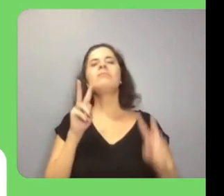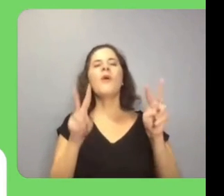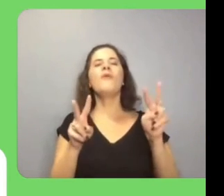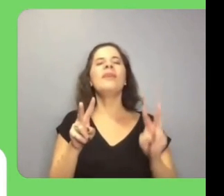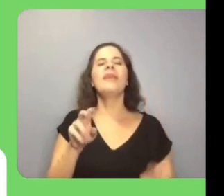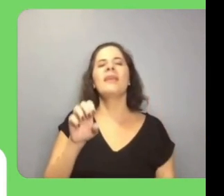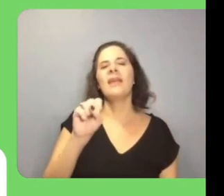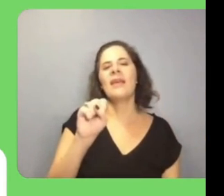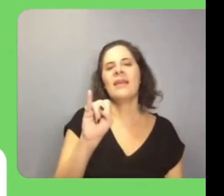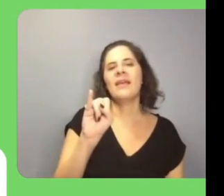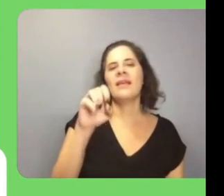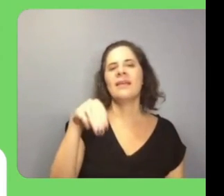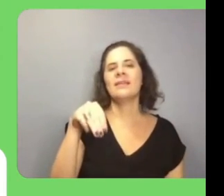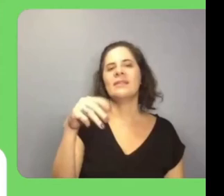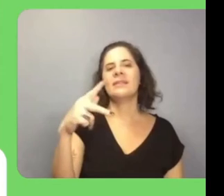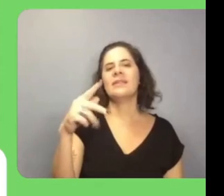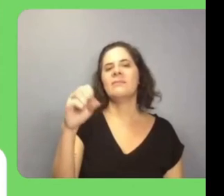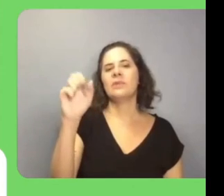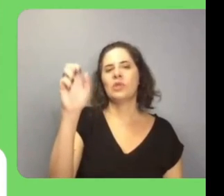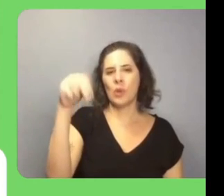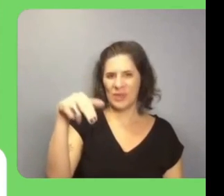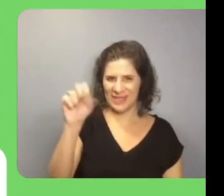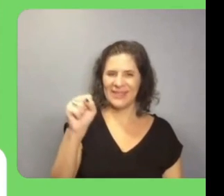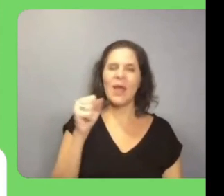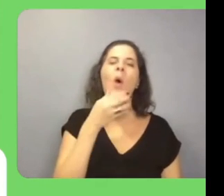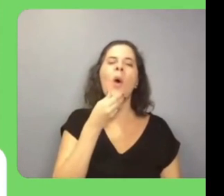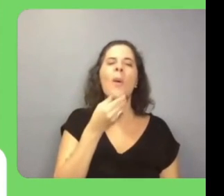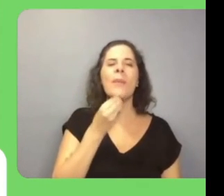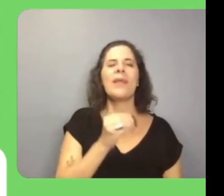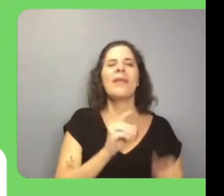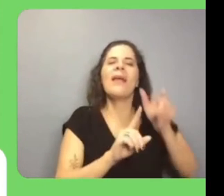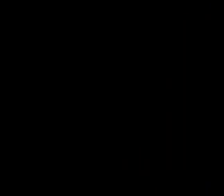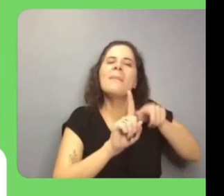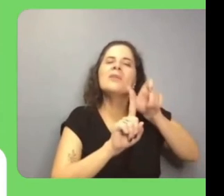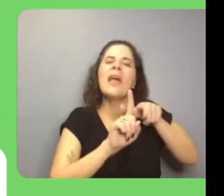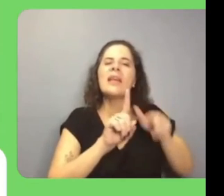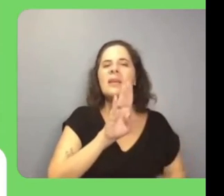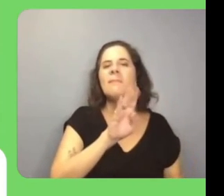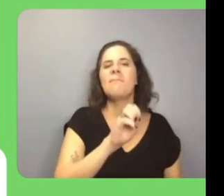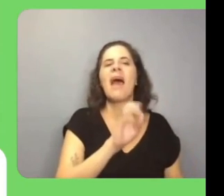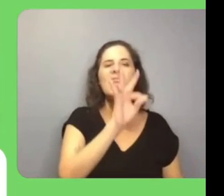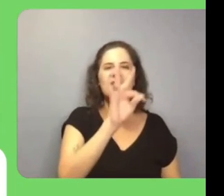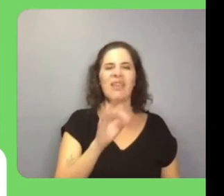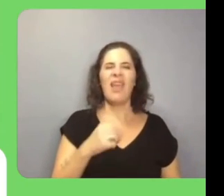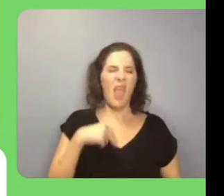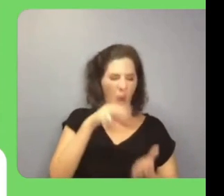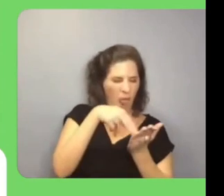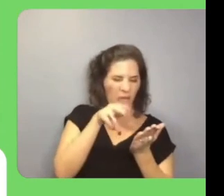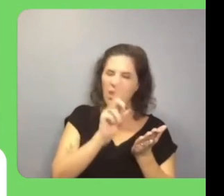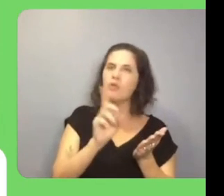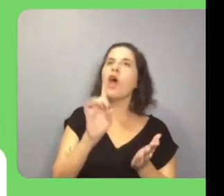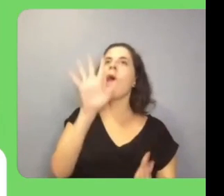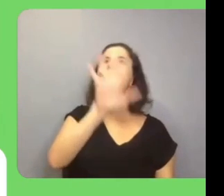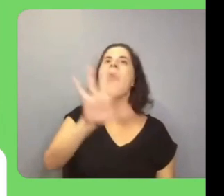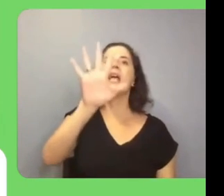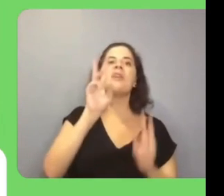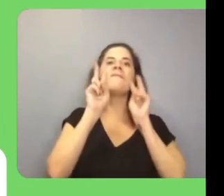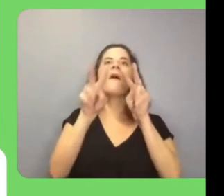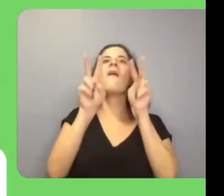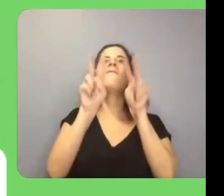Bart fala, não sei o que tá escrito não, eu só leio as imagens porque eu gosto das lutas. É basicamente isso, ele tá falando isso pro Alan Moore,